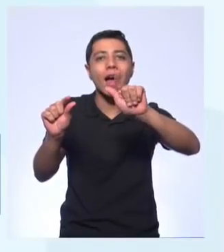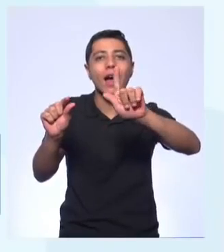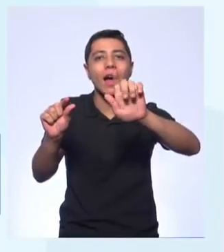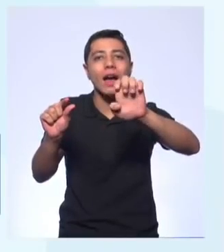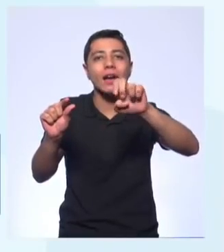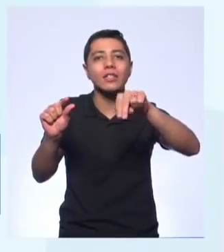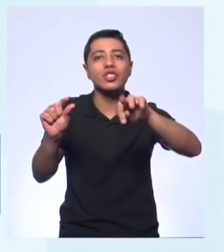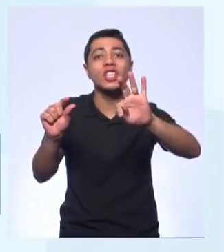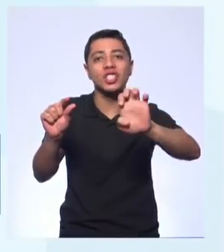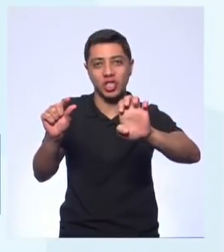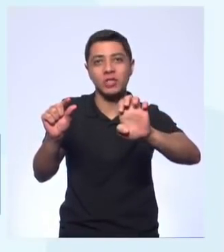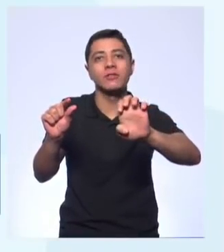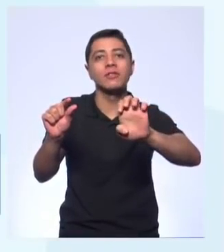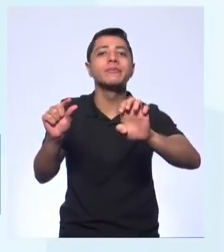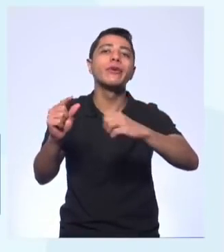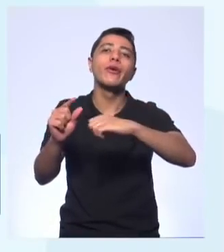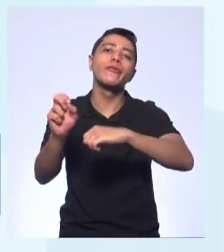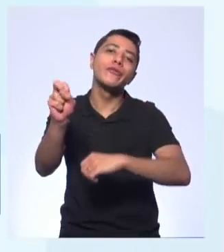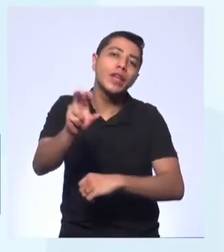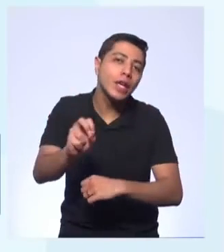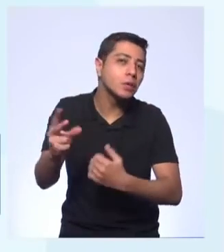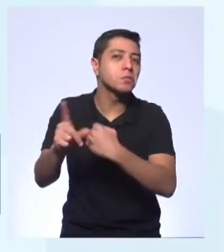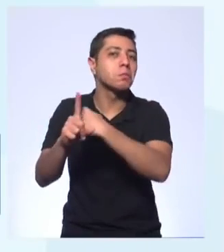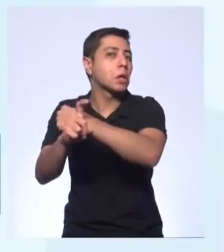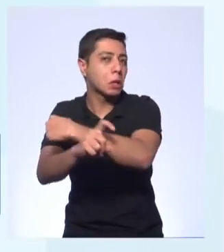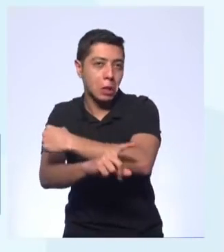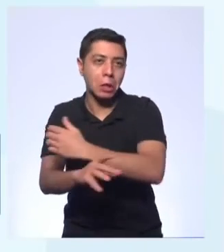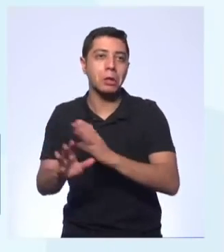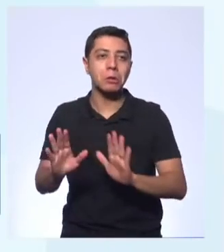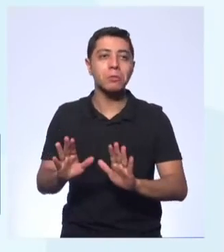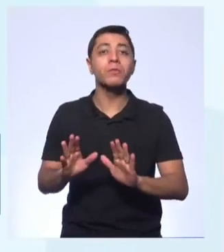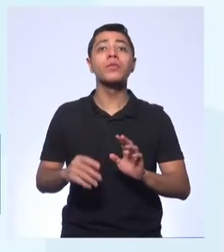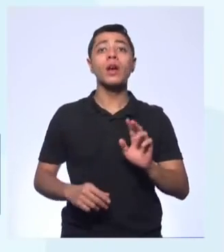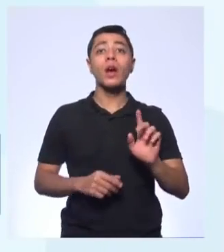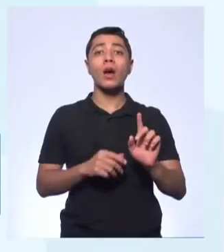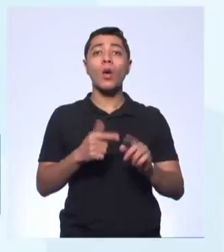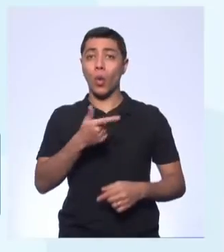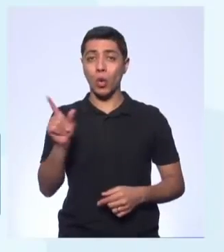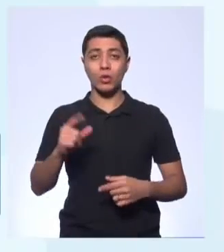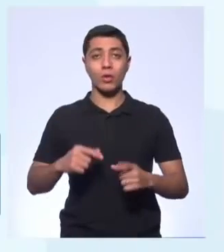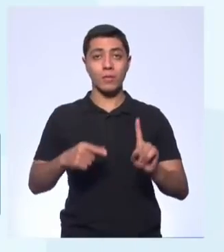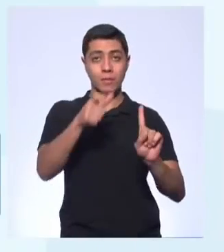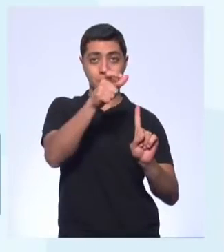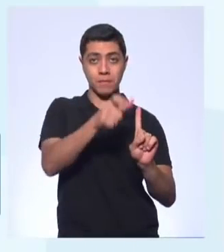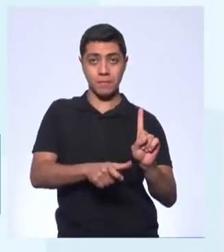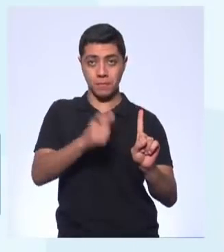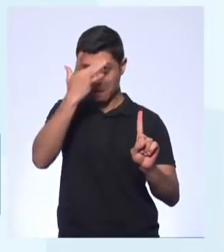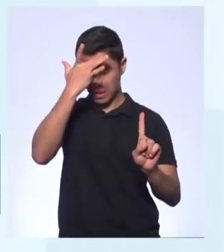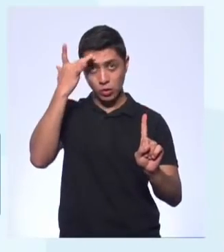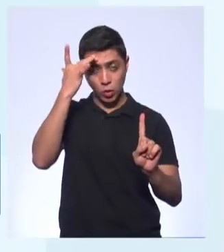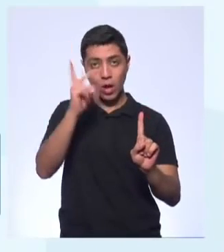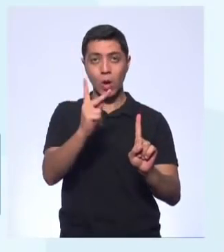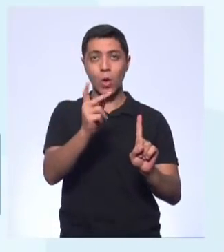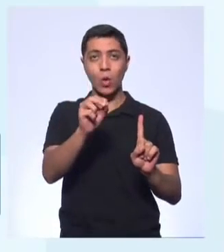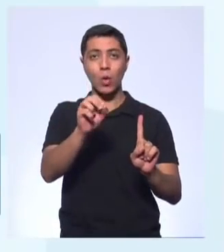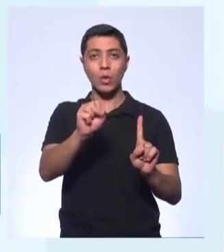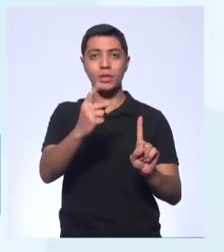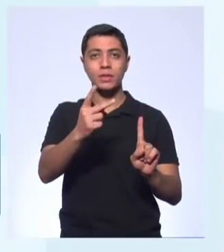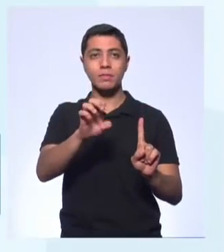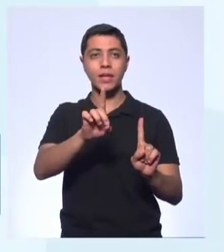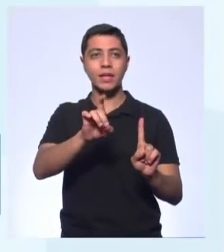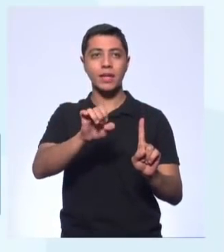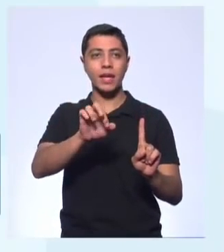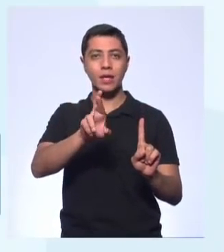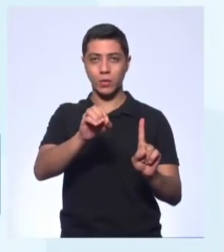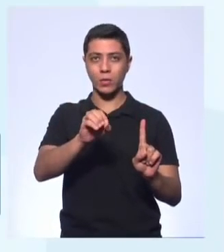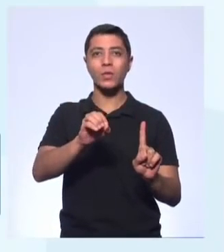o ambiente. E, muitas vezes, a gente tem um vetor também que vai transmitir essa doença. Então, quando a gente fala